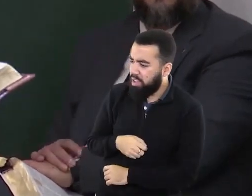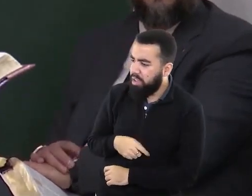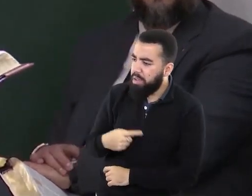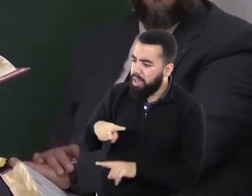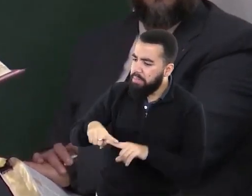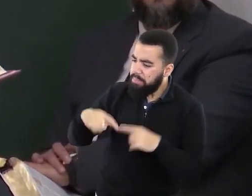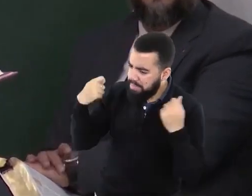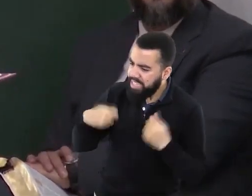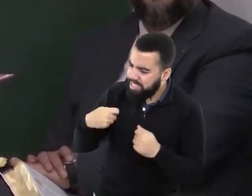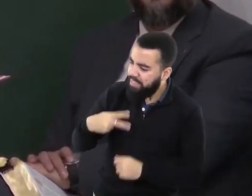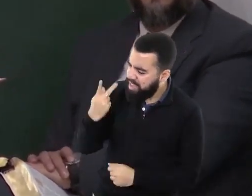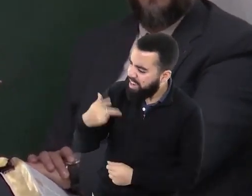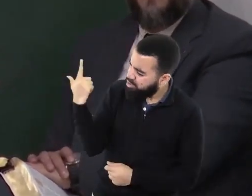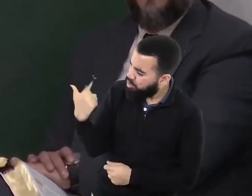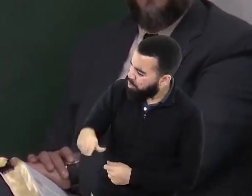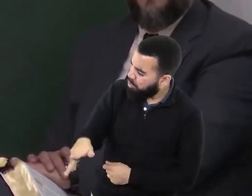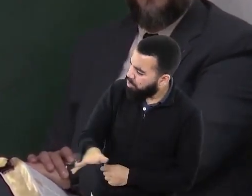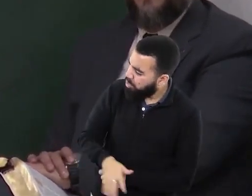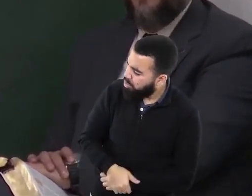novo?